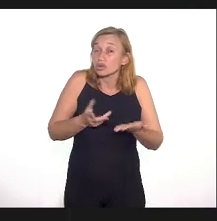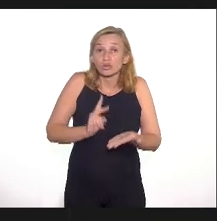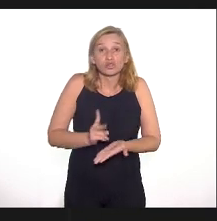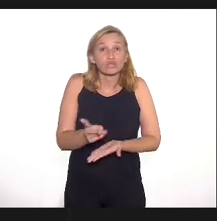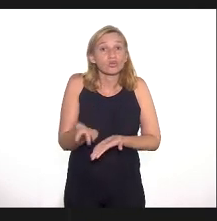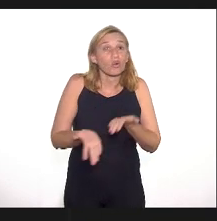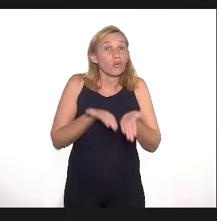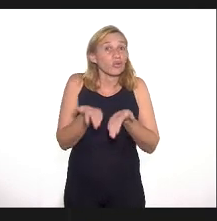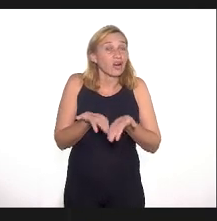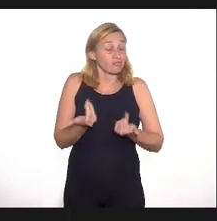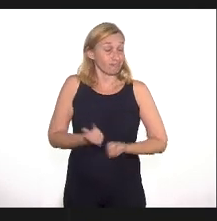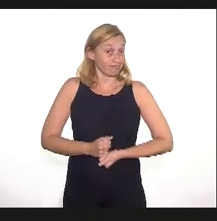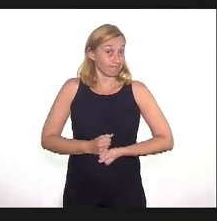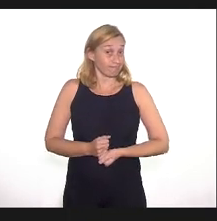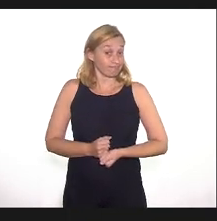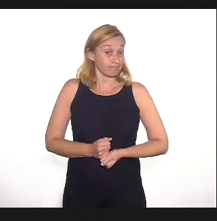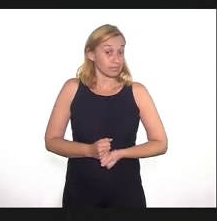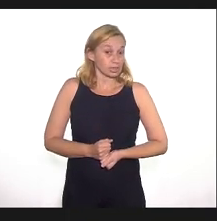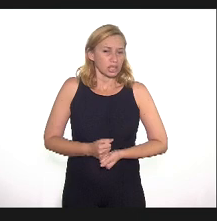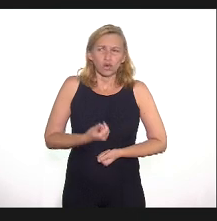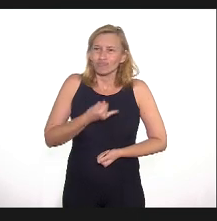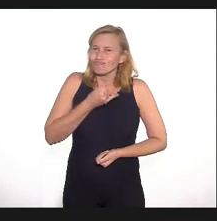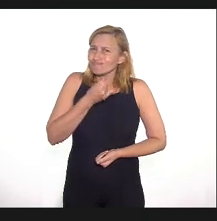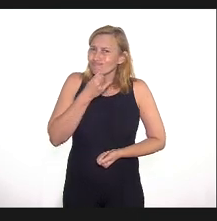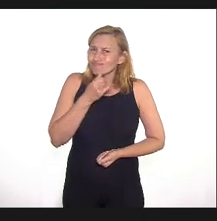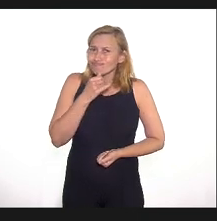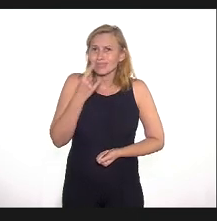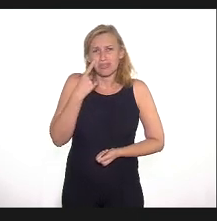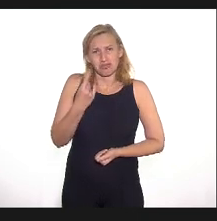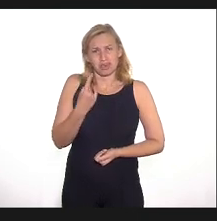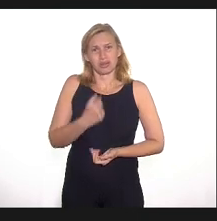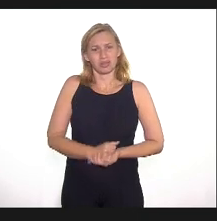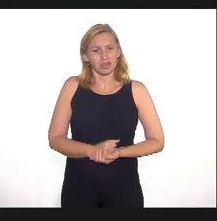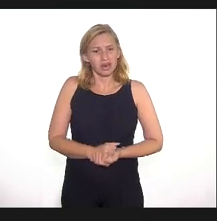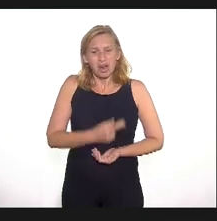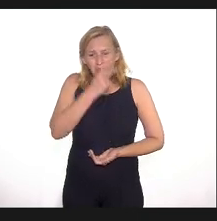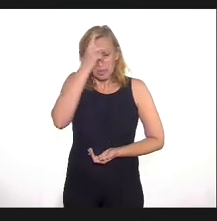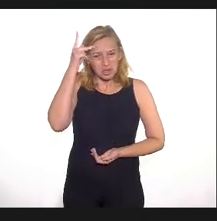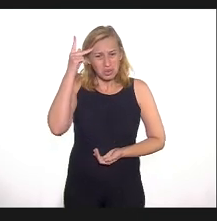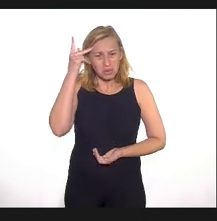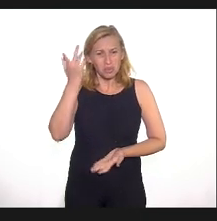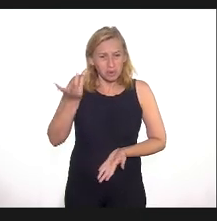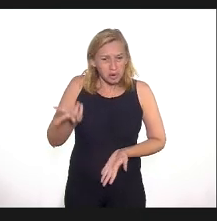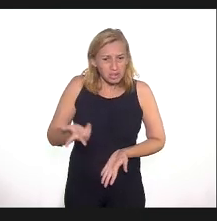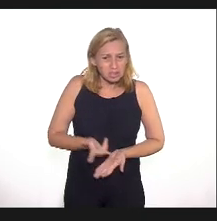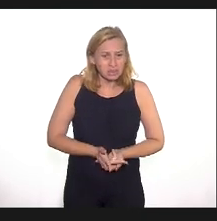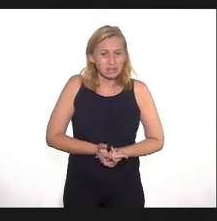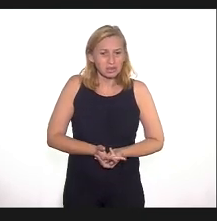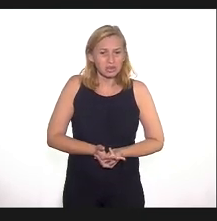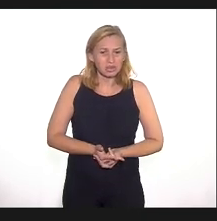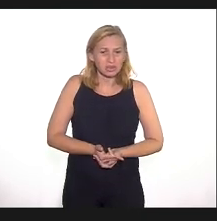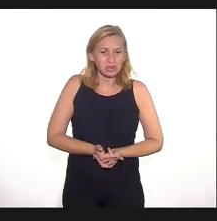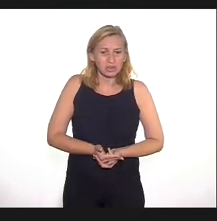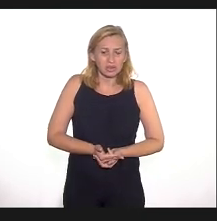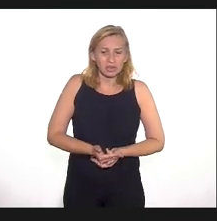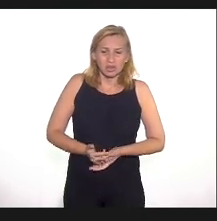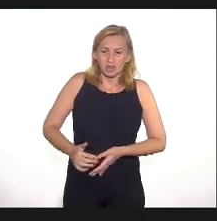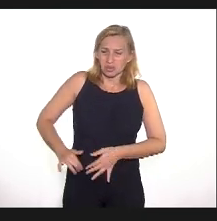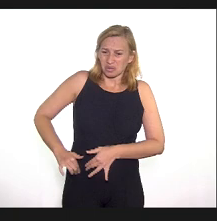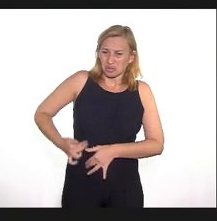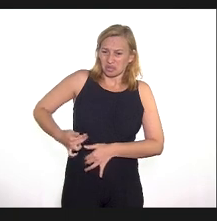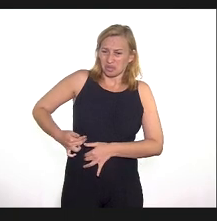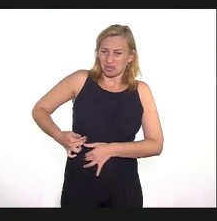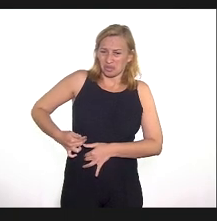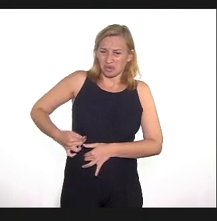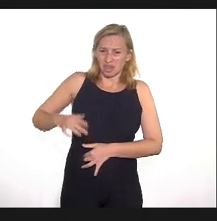continuarem. Então, assim, foi uma cena muito triste, né? Que tinham pessoas ainda com feridas